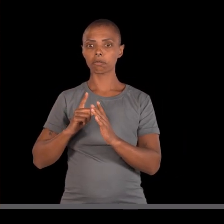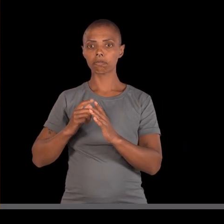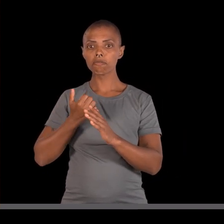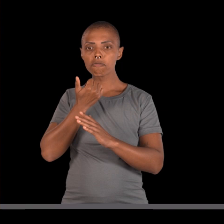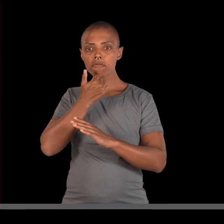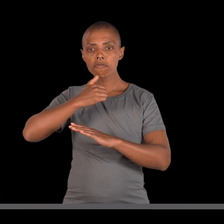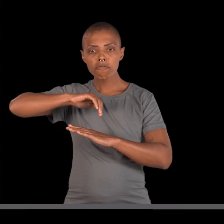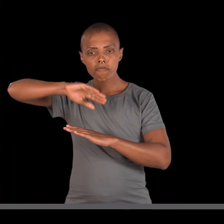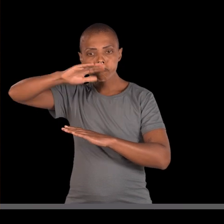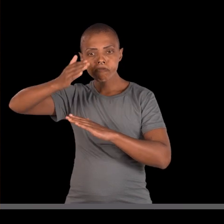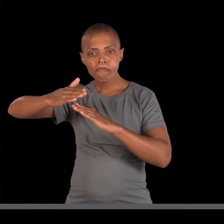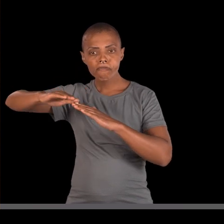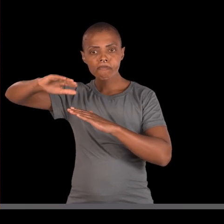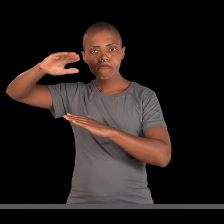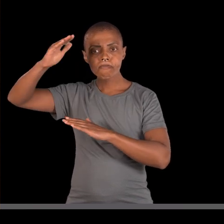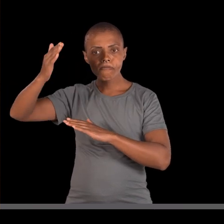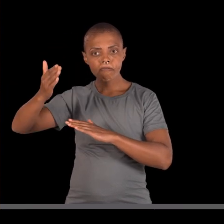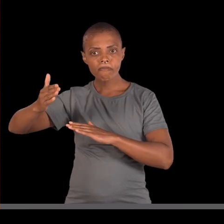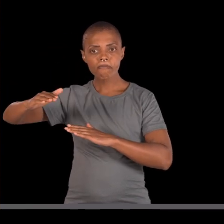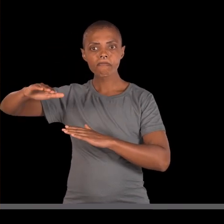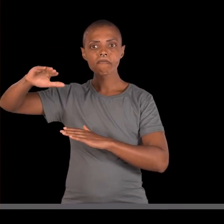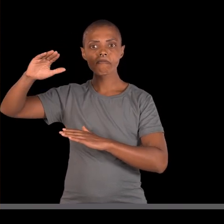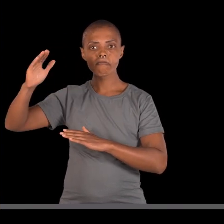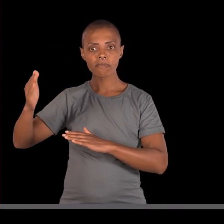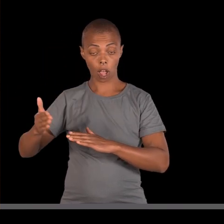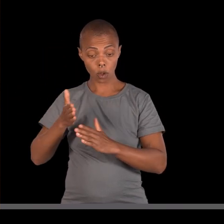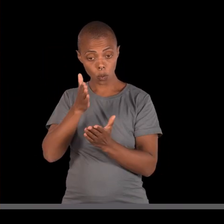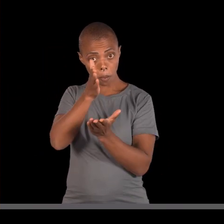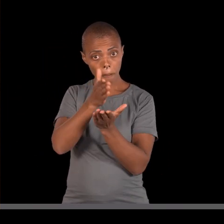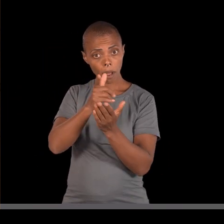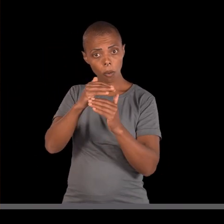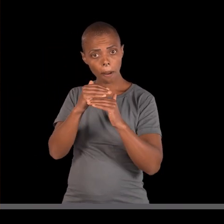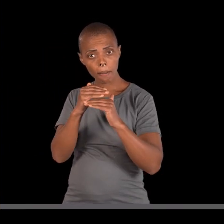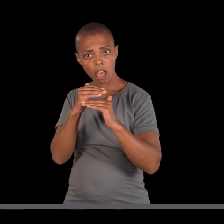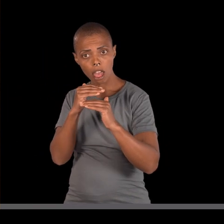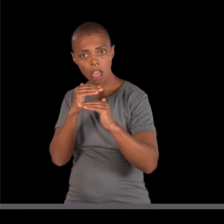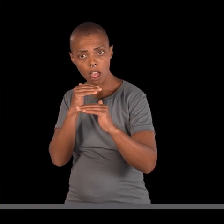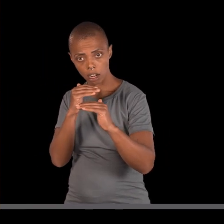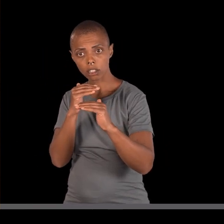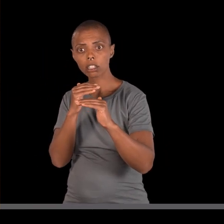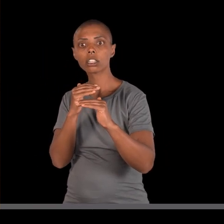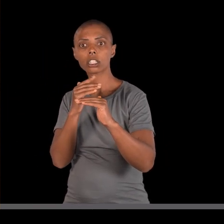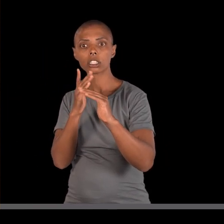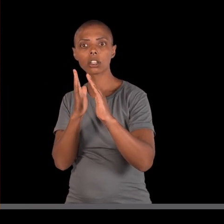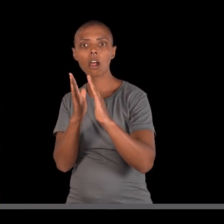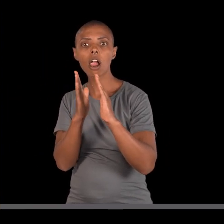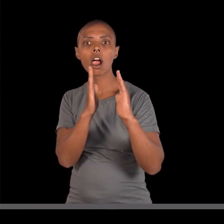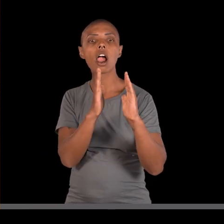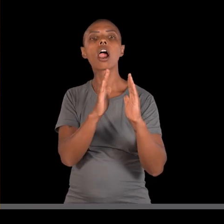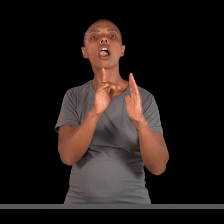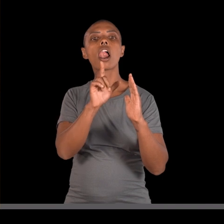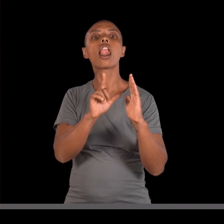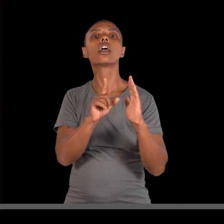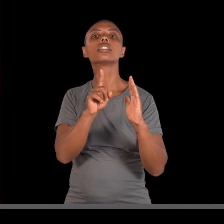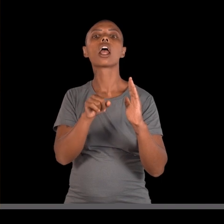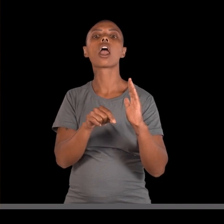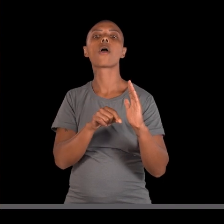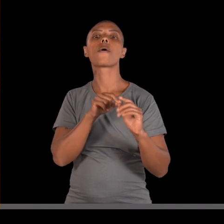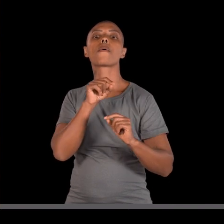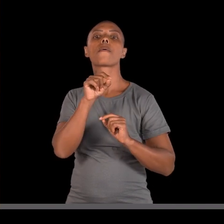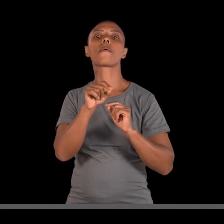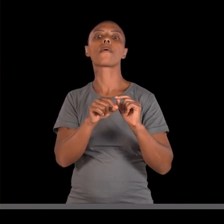parte oeste, né, uma característica marcante do continente americano. Você vai ter planícies no